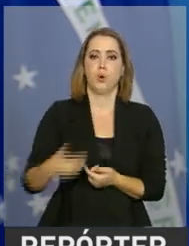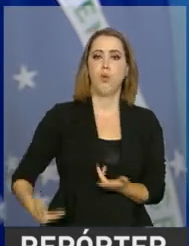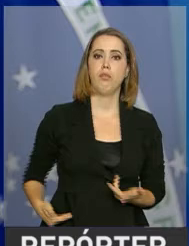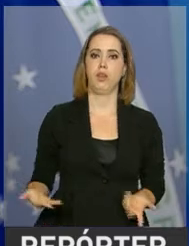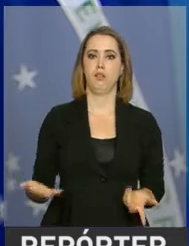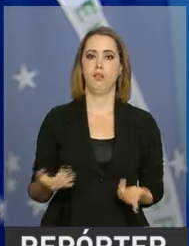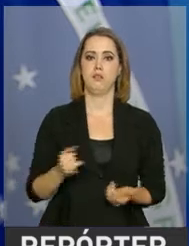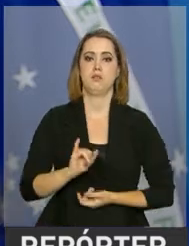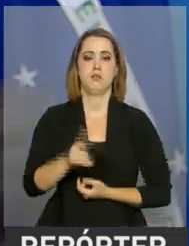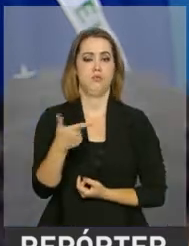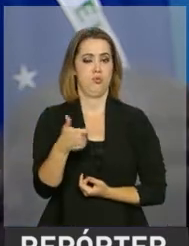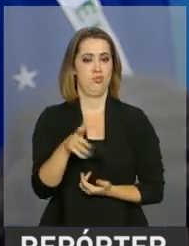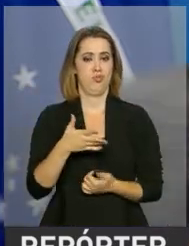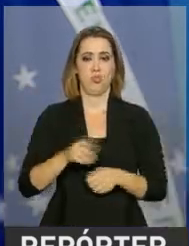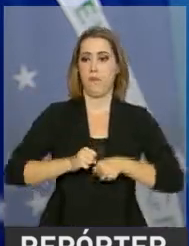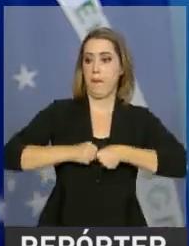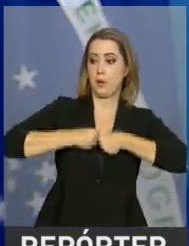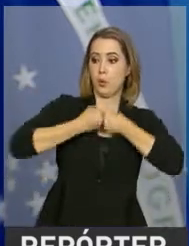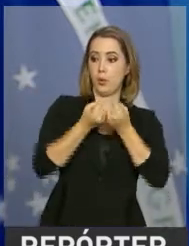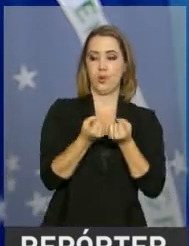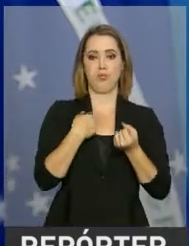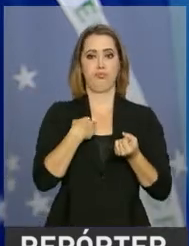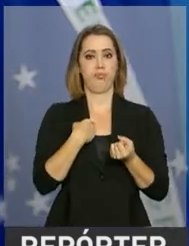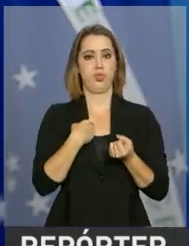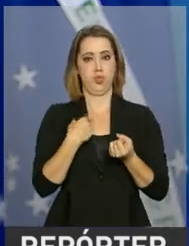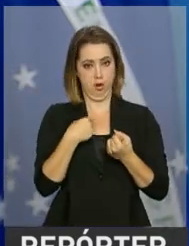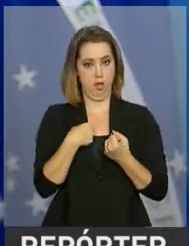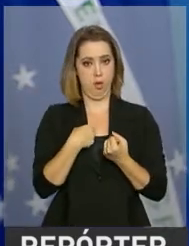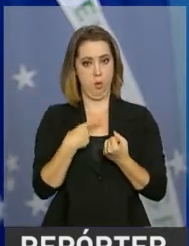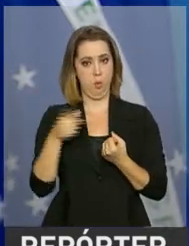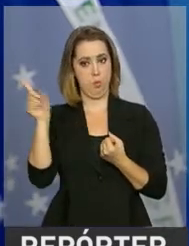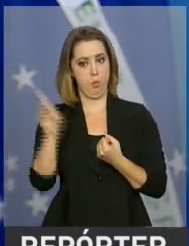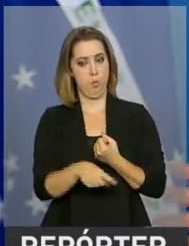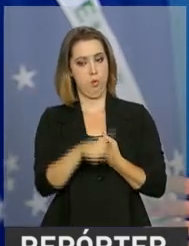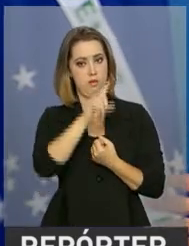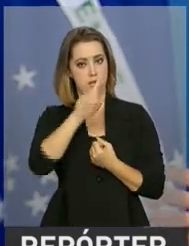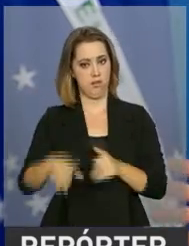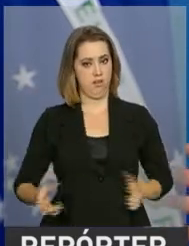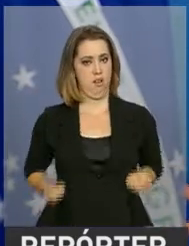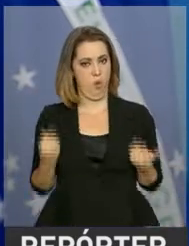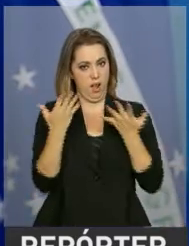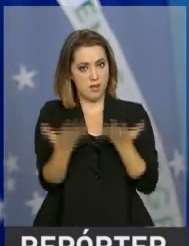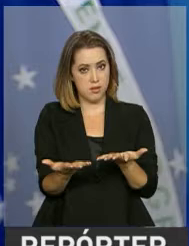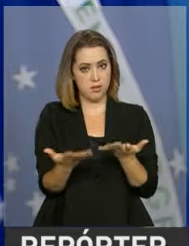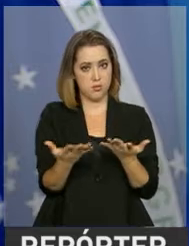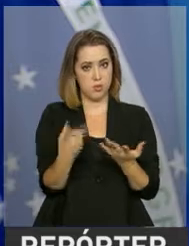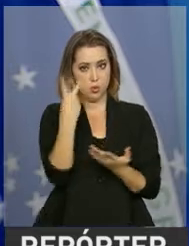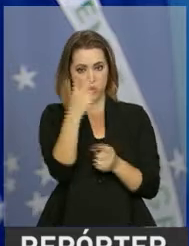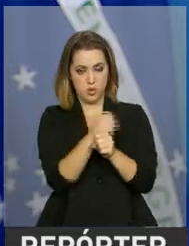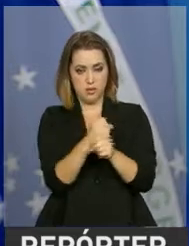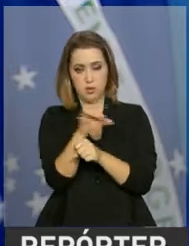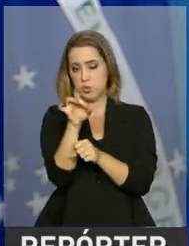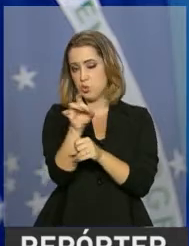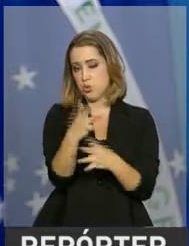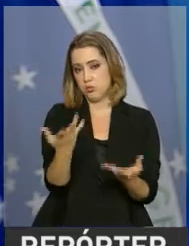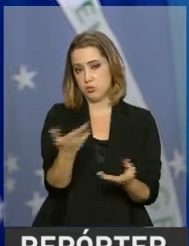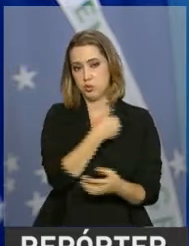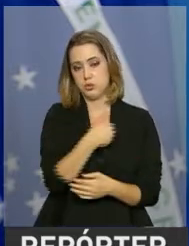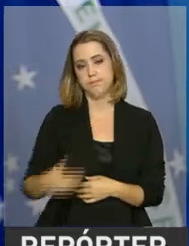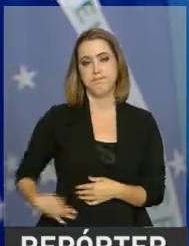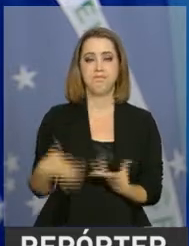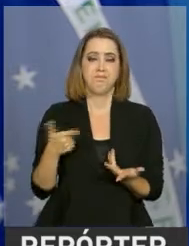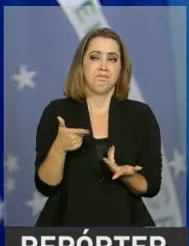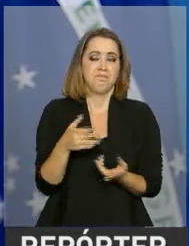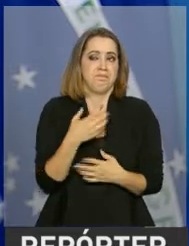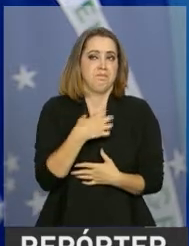coragem pra que eu vou me restringir os gastos num governo de dois anos e pouco nenhum sentido